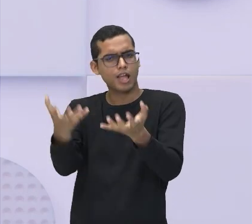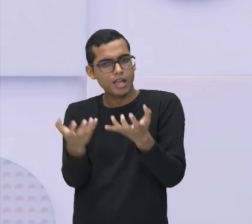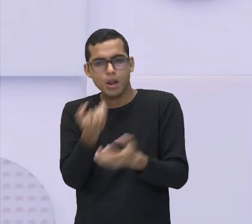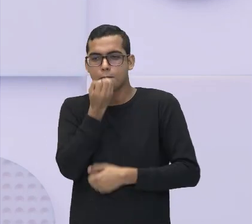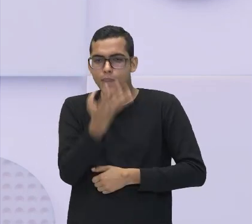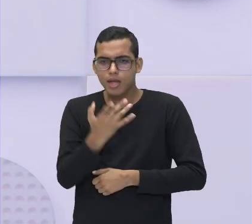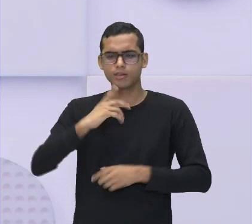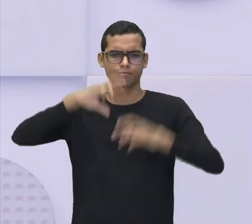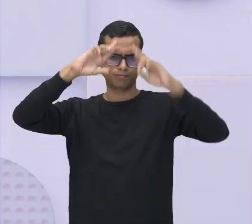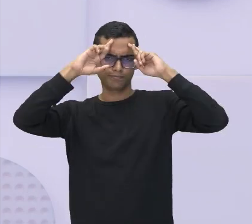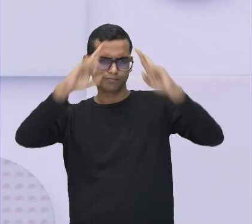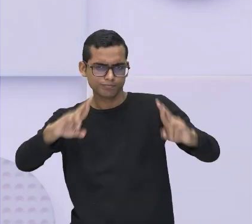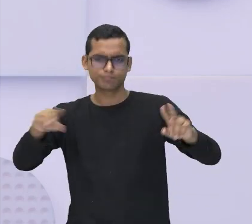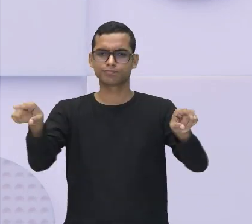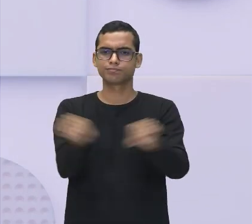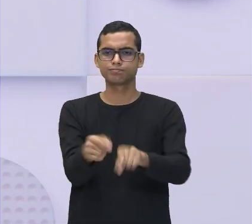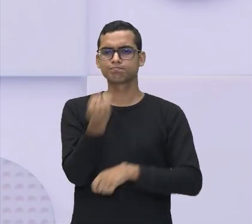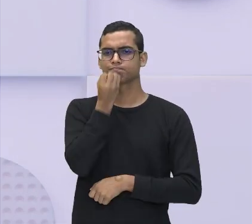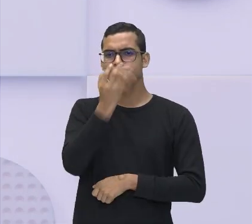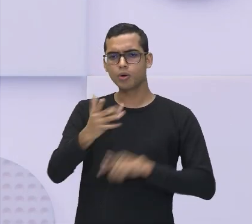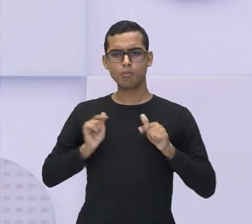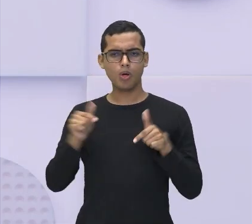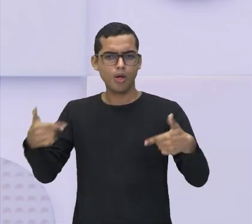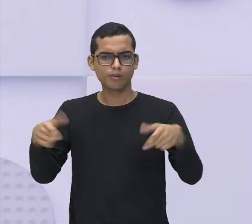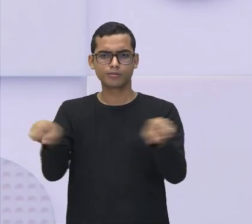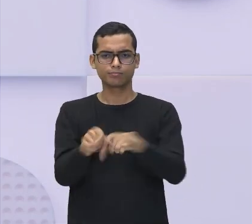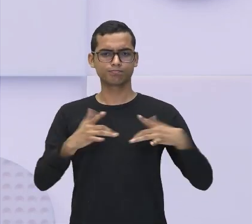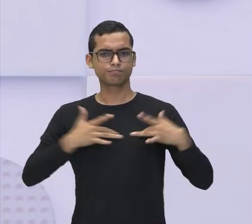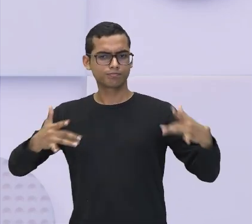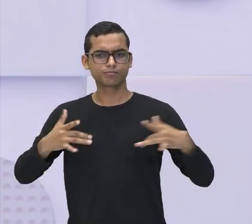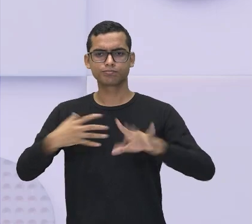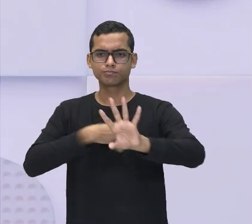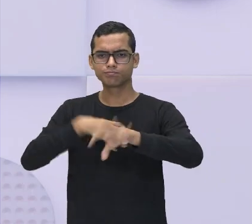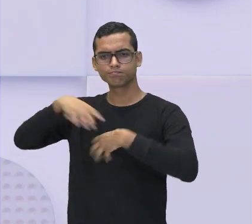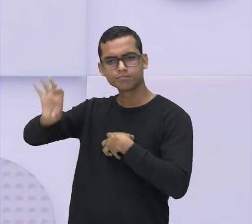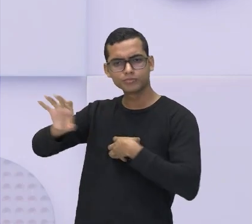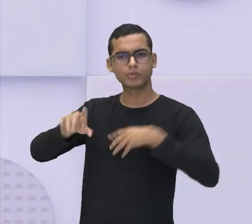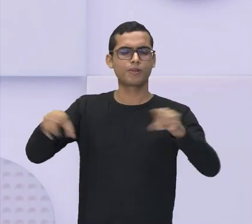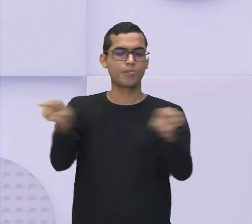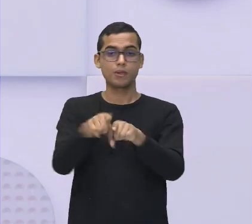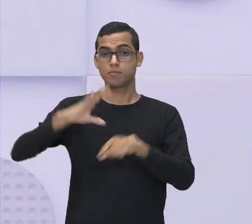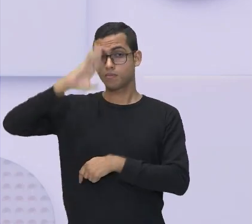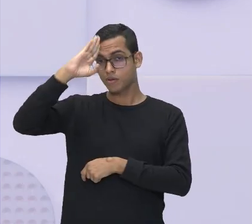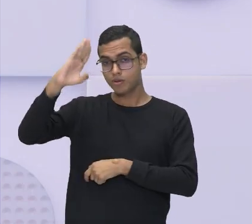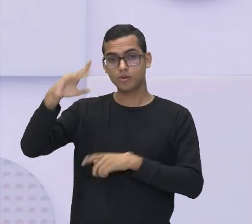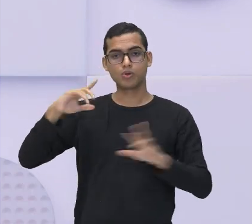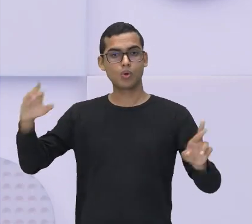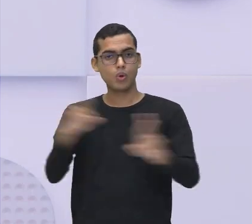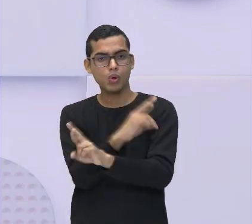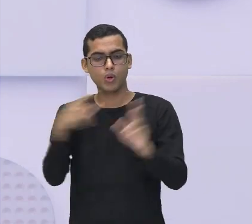pelo respeito, pela bondade, pela solidariedade, principalmente